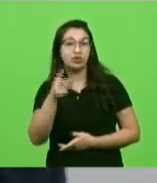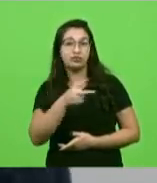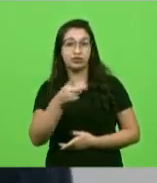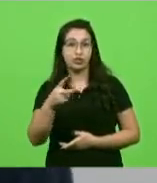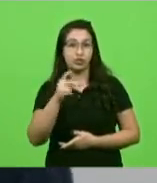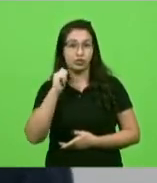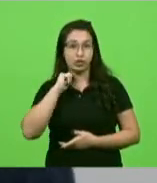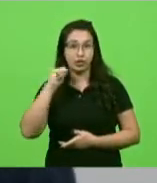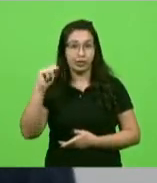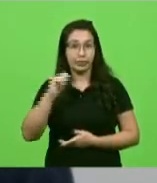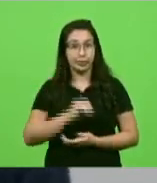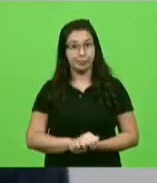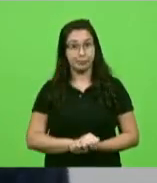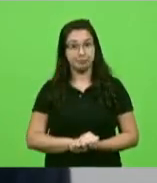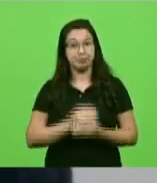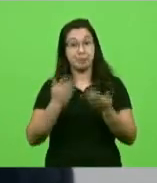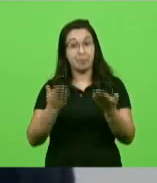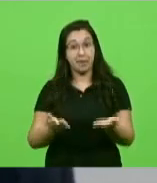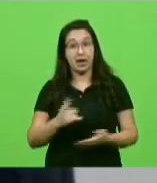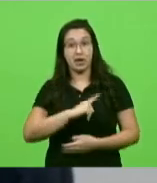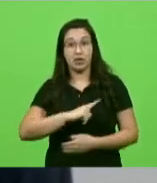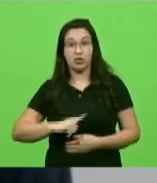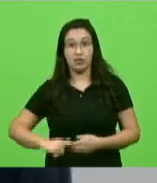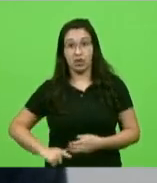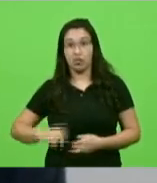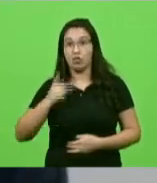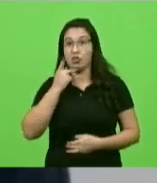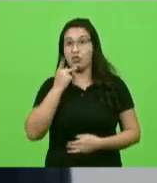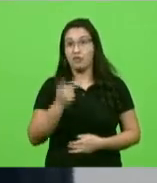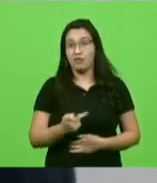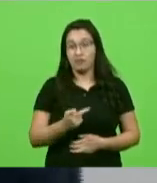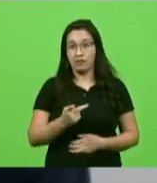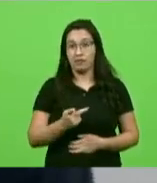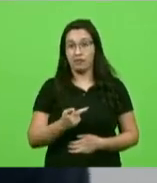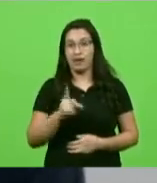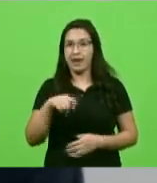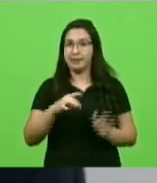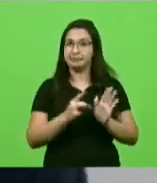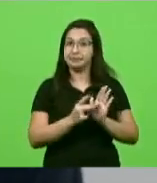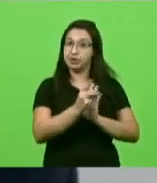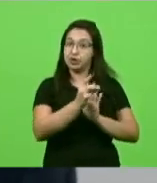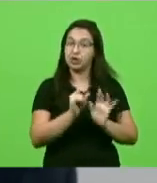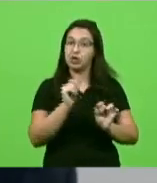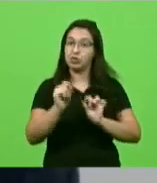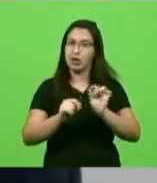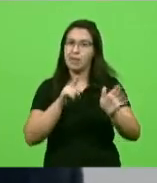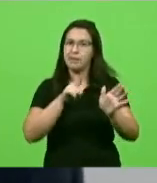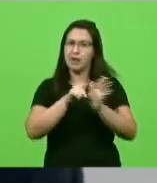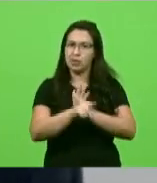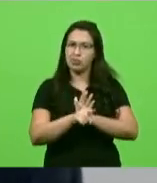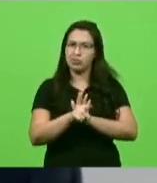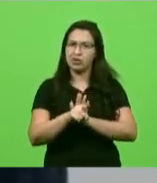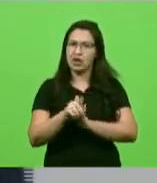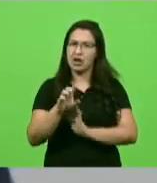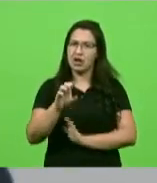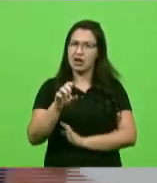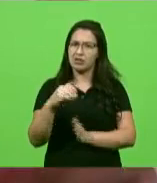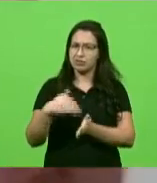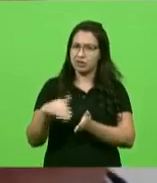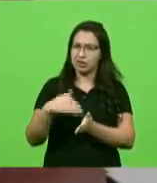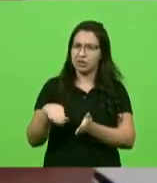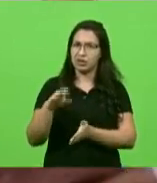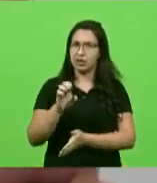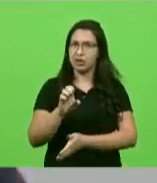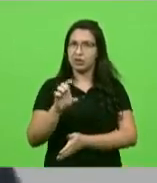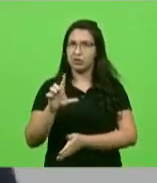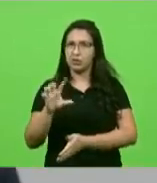A singela menção do senhor governador, e aqui toma-se como ponto de destaque a questão de indagar o senhor secretário de saúde, agora